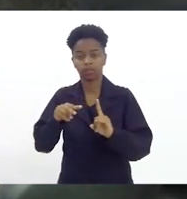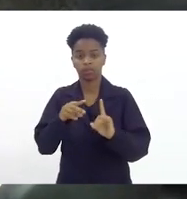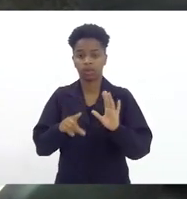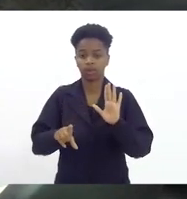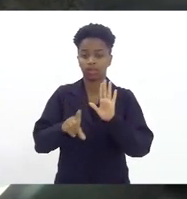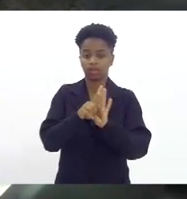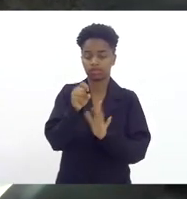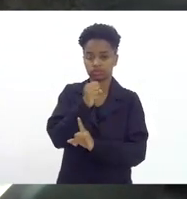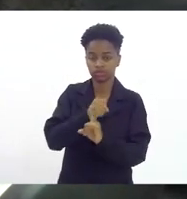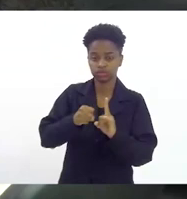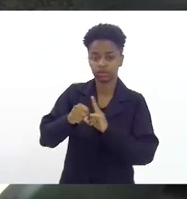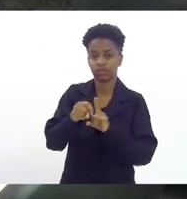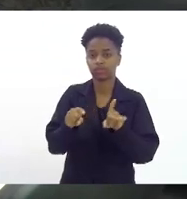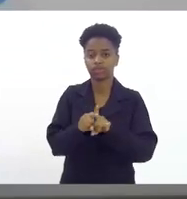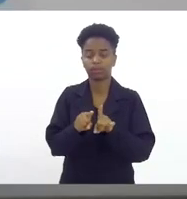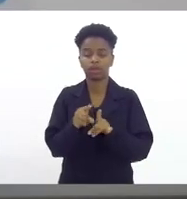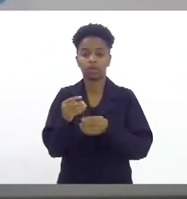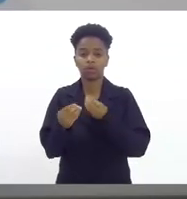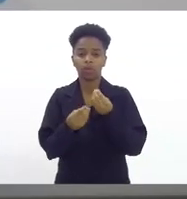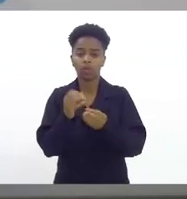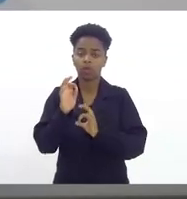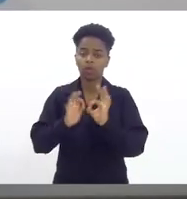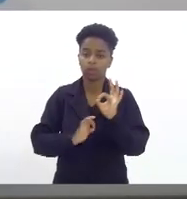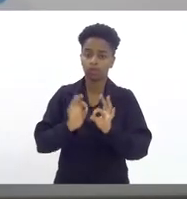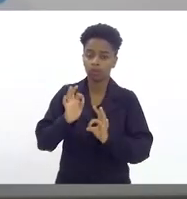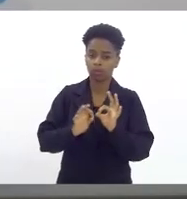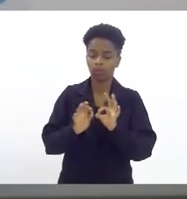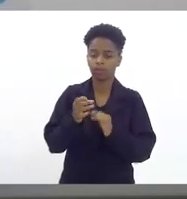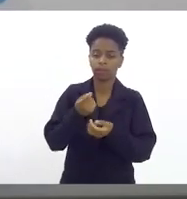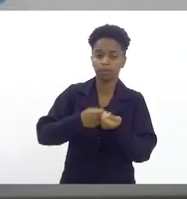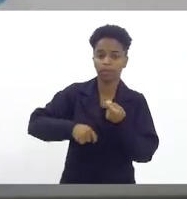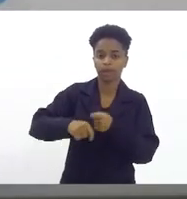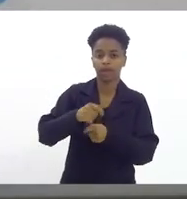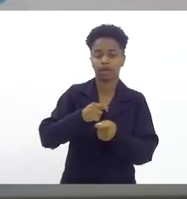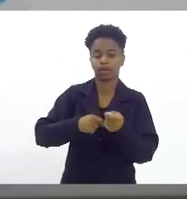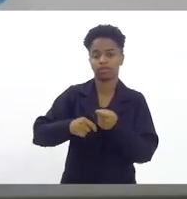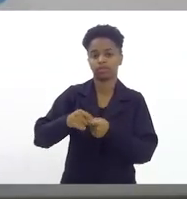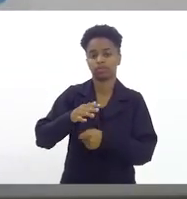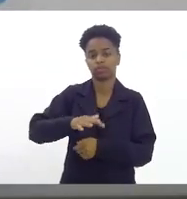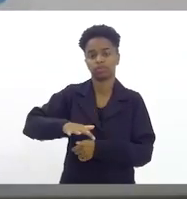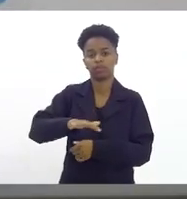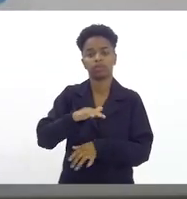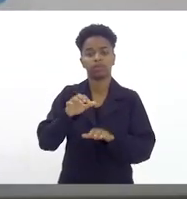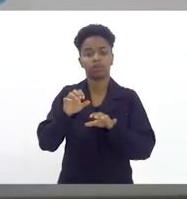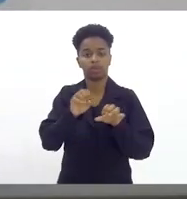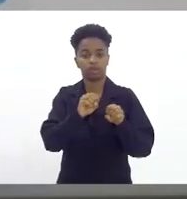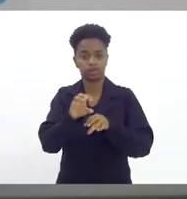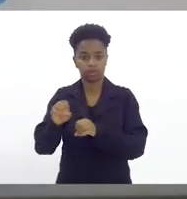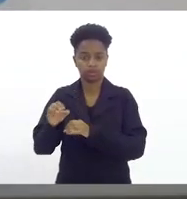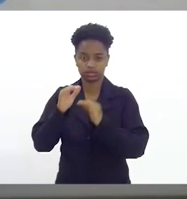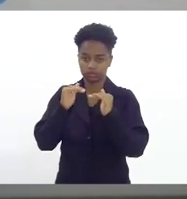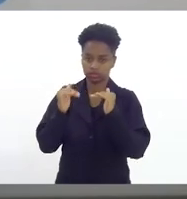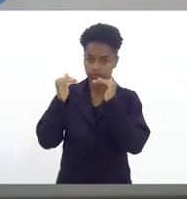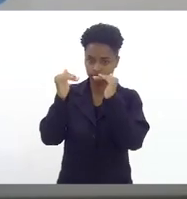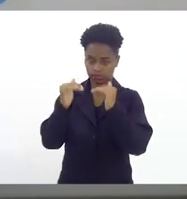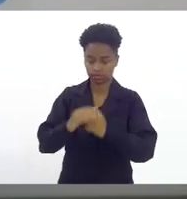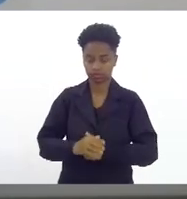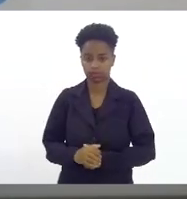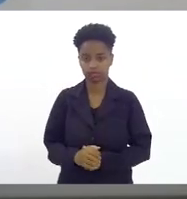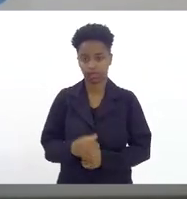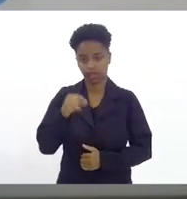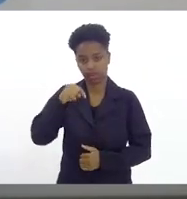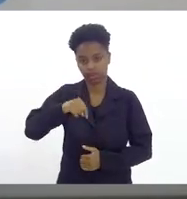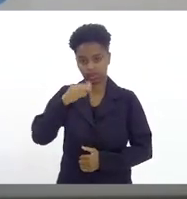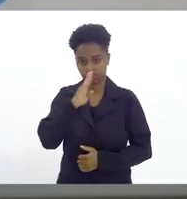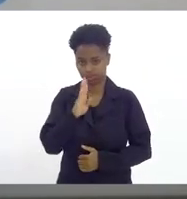social e da própria configuração do mercado de educação superior no